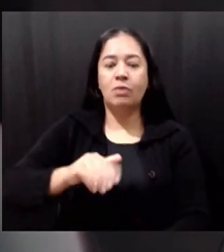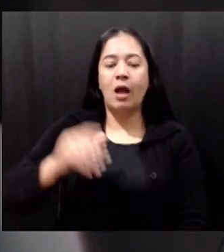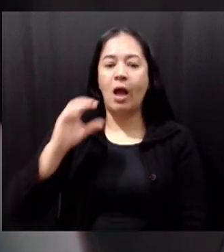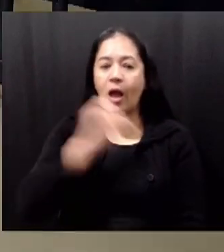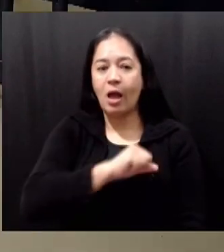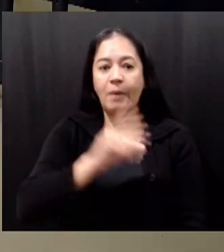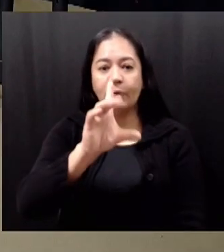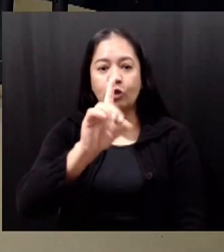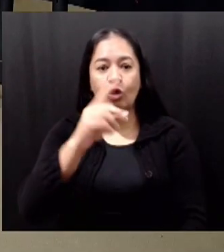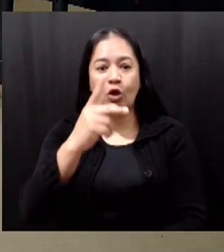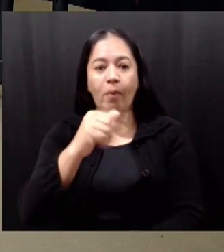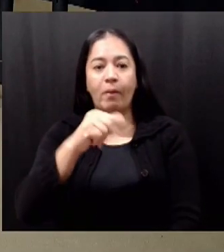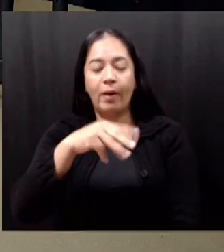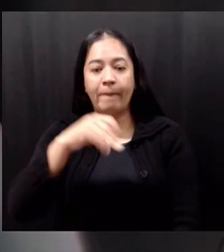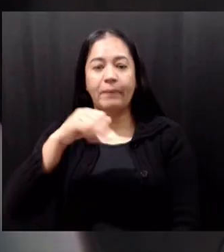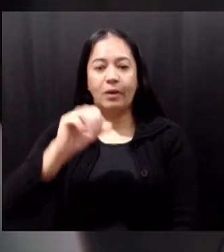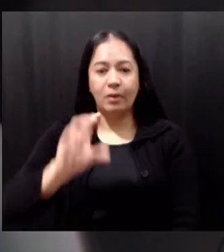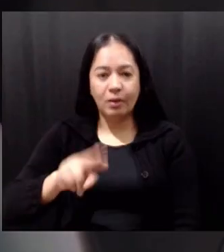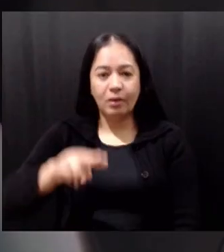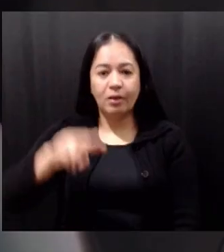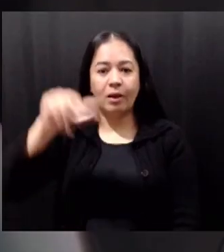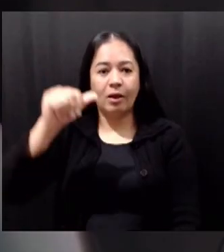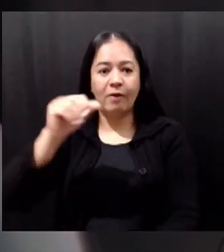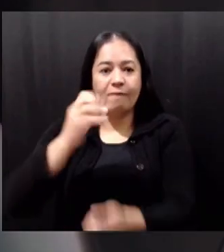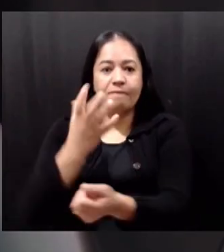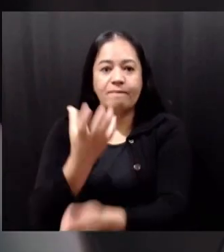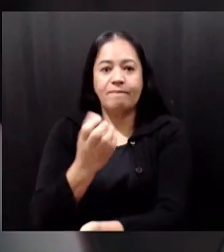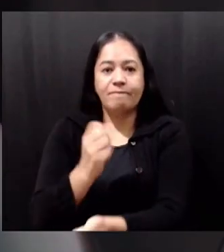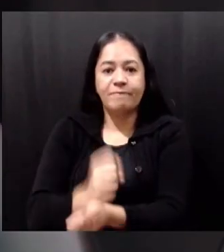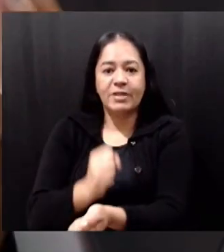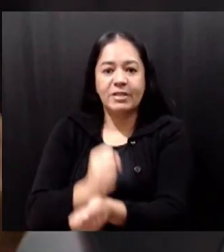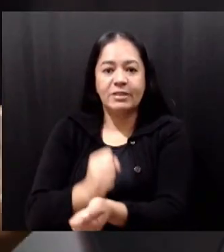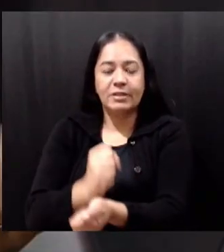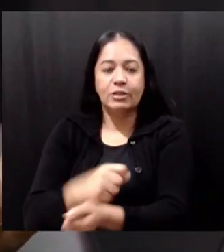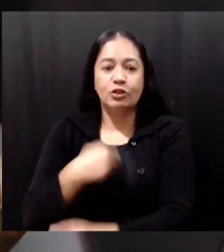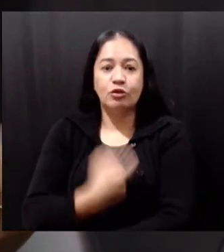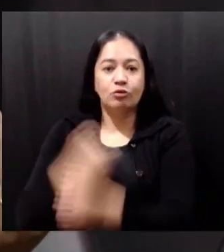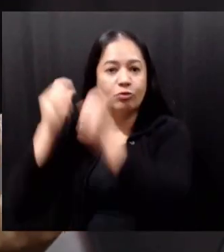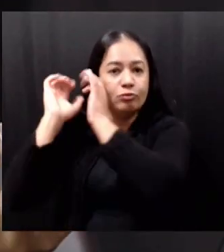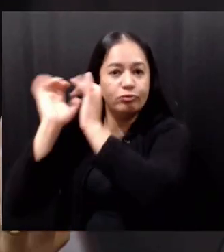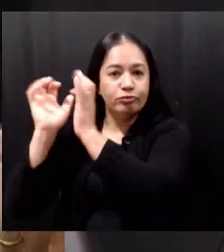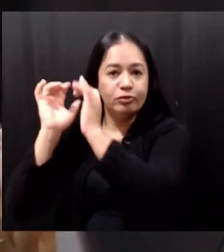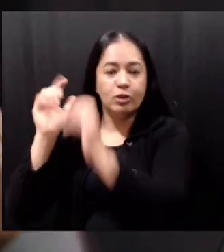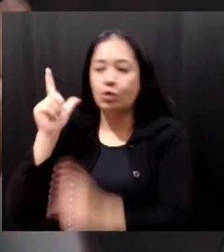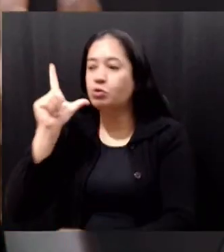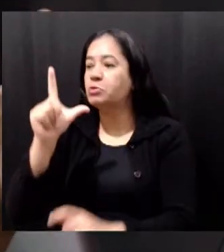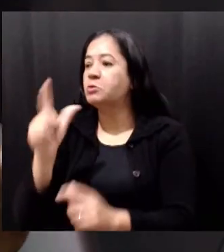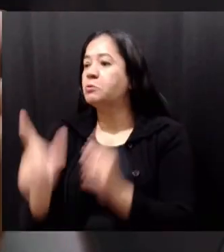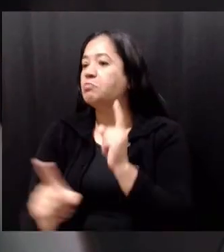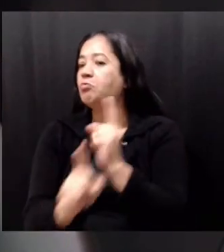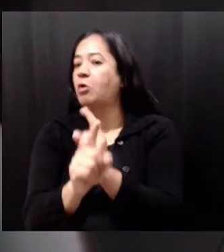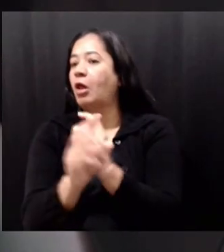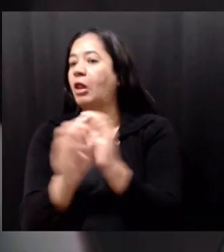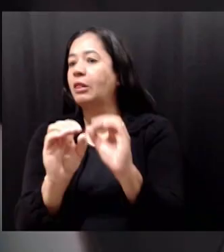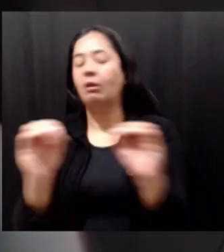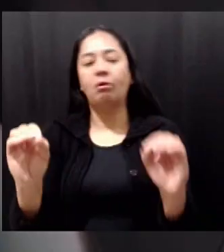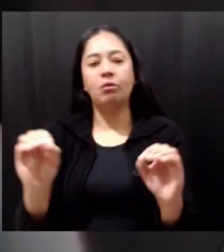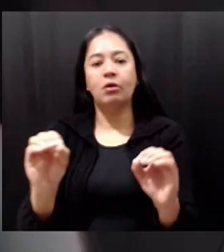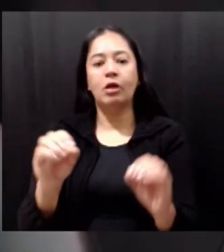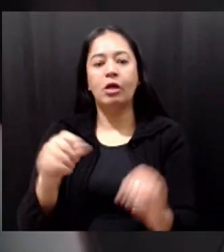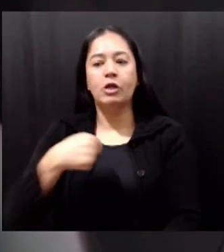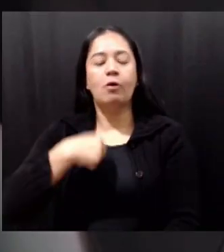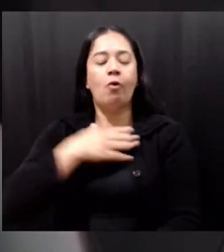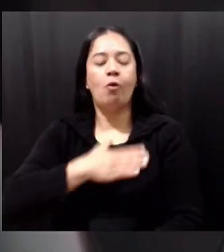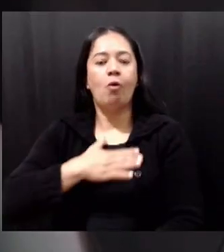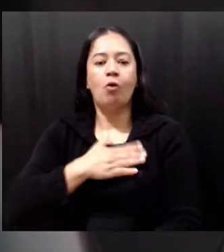cérebro. E aí eu não consigo, né, achar nada fora ali daquela rede social que vai produzir dopamina